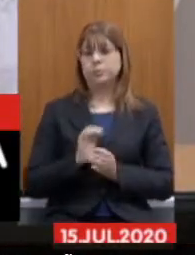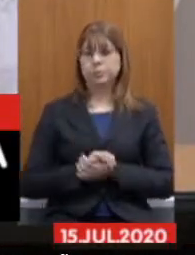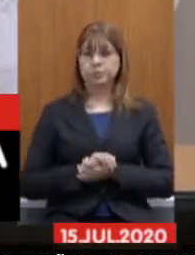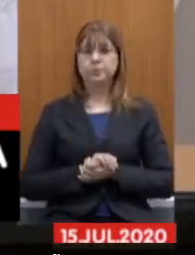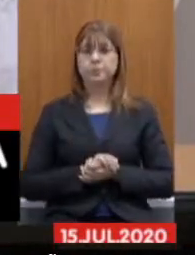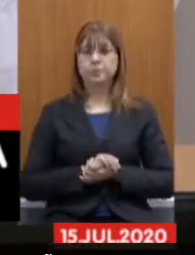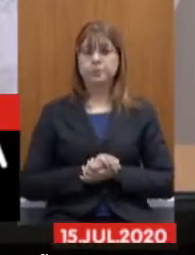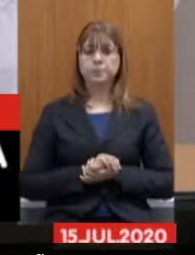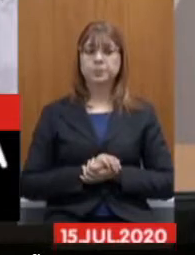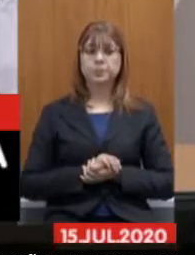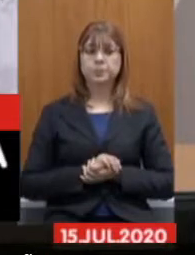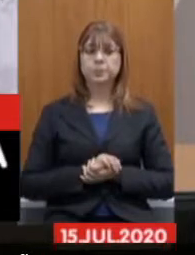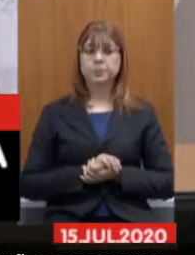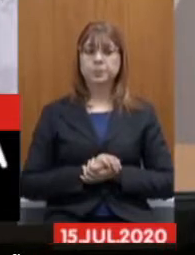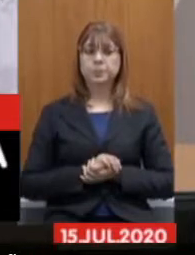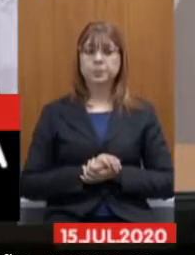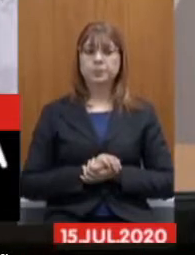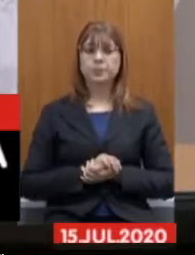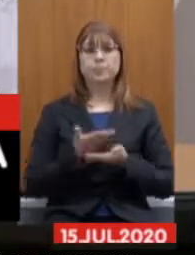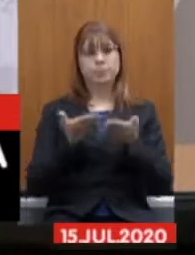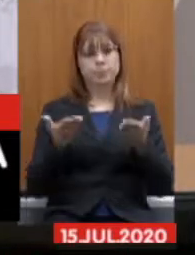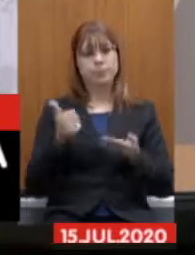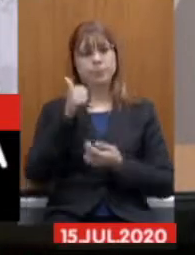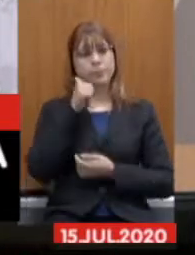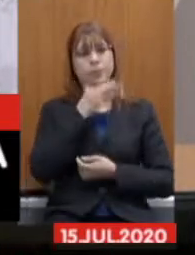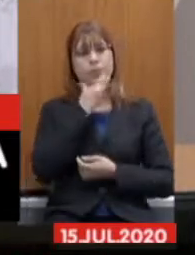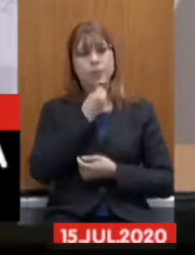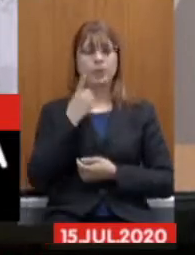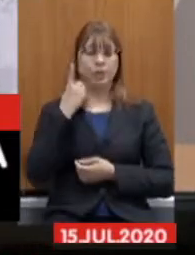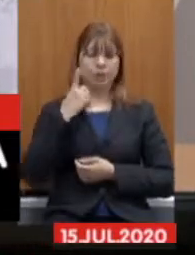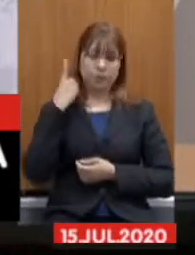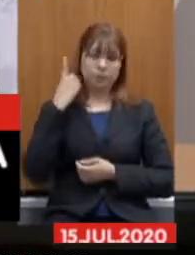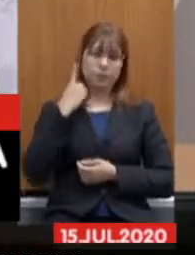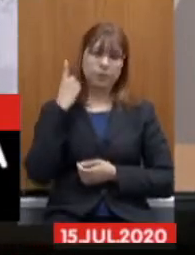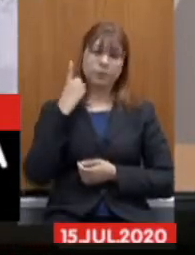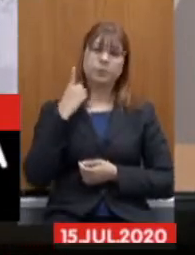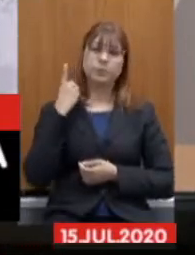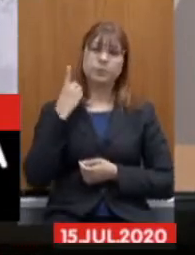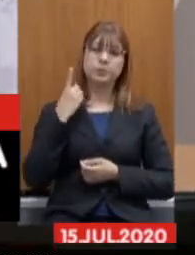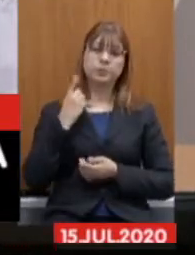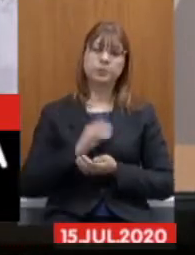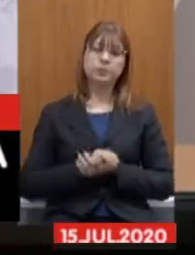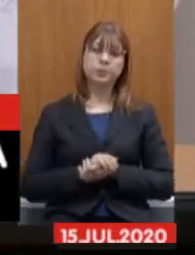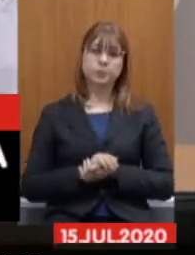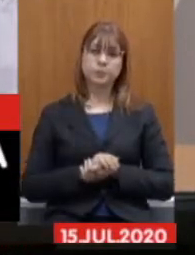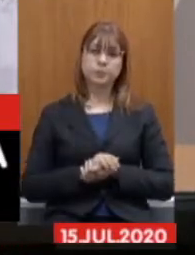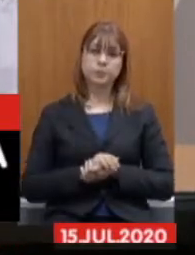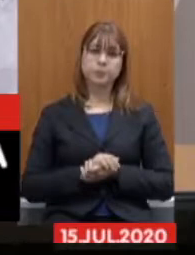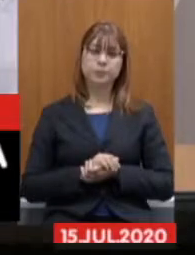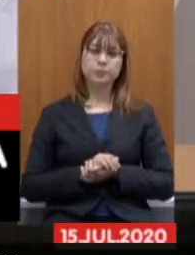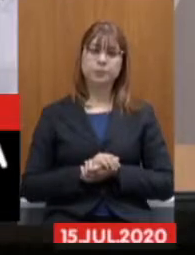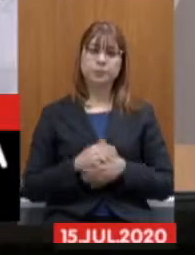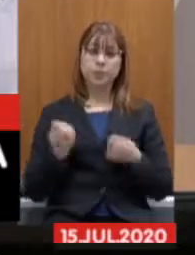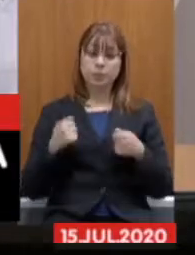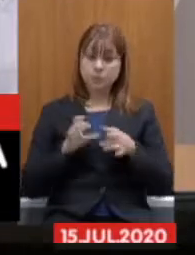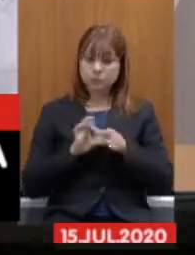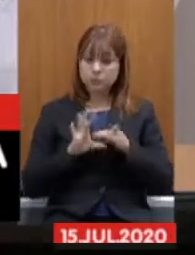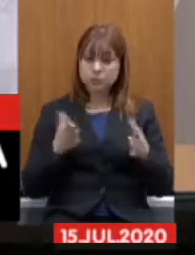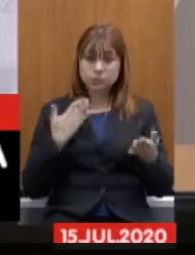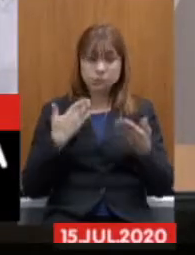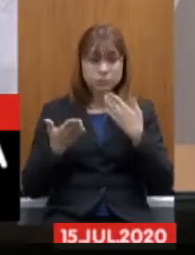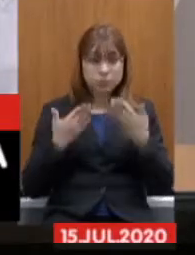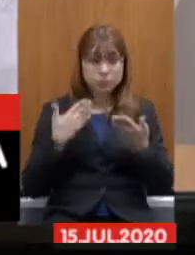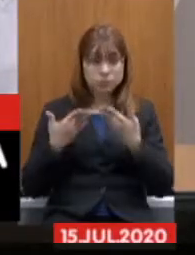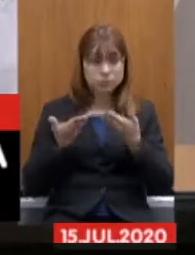seguinte os senhores deputados serão executados e abram o diálogo